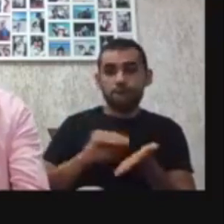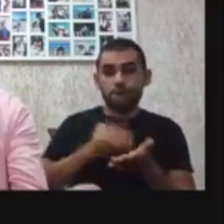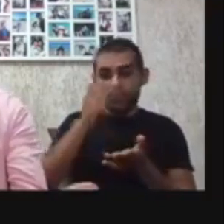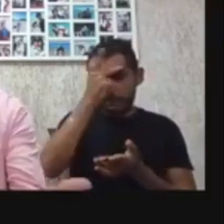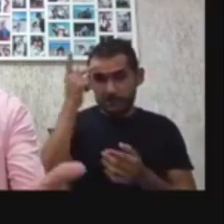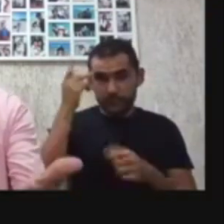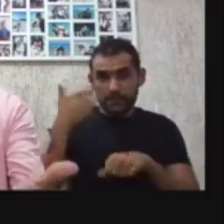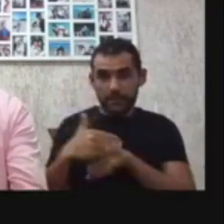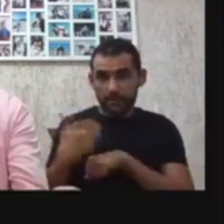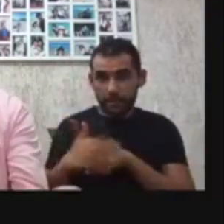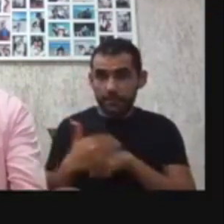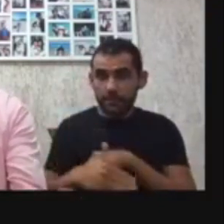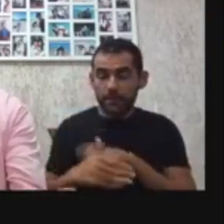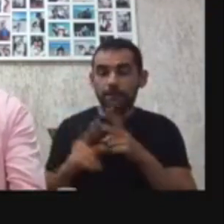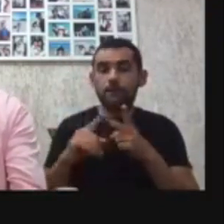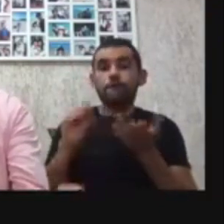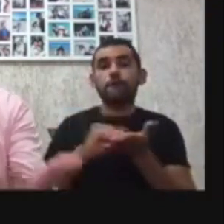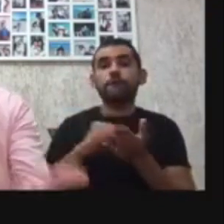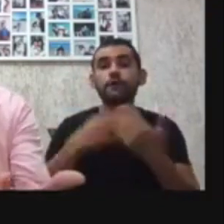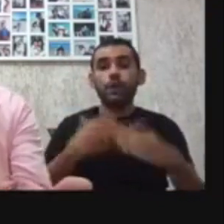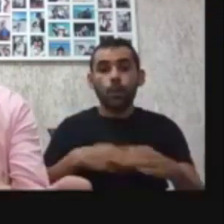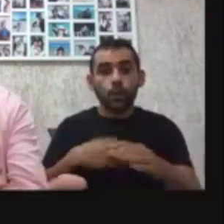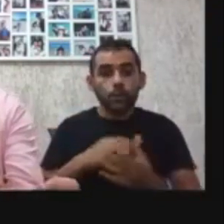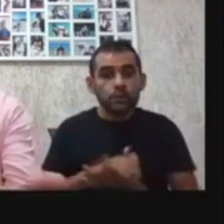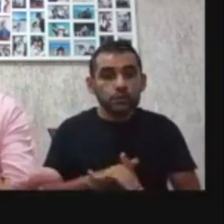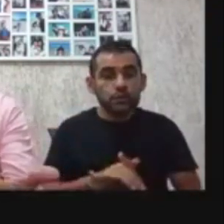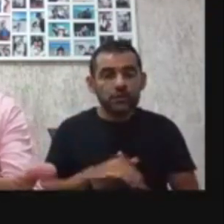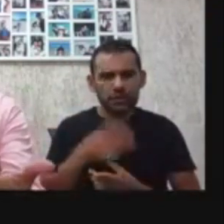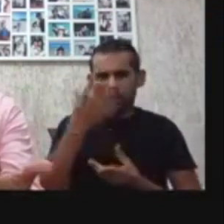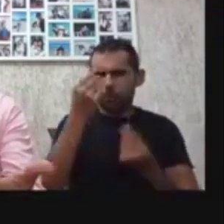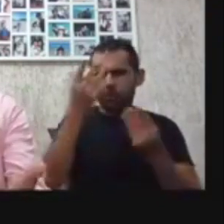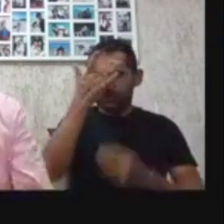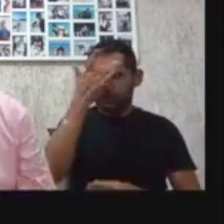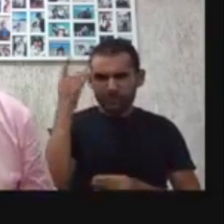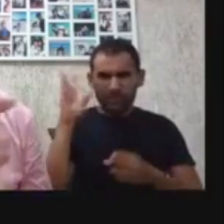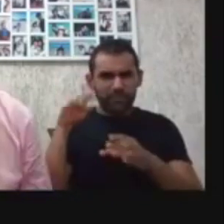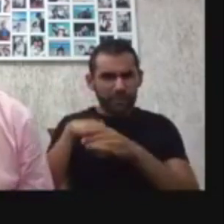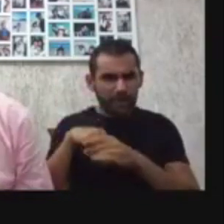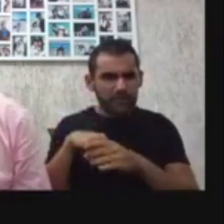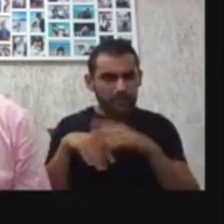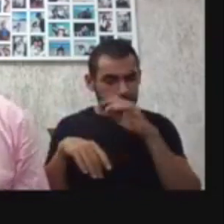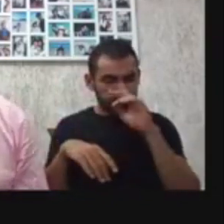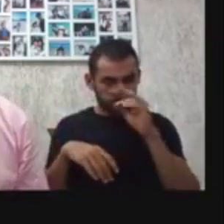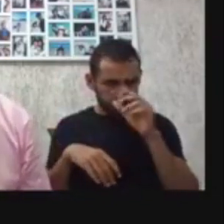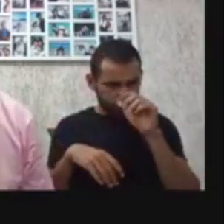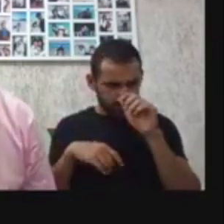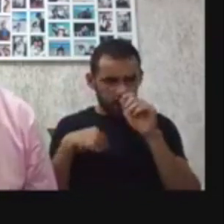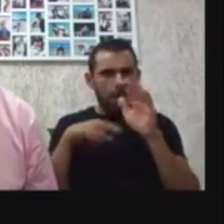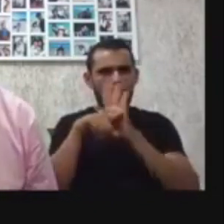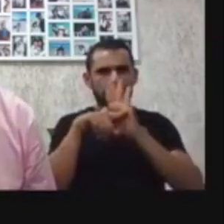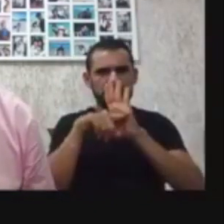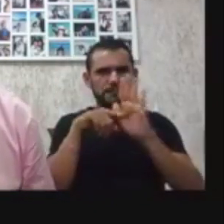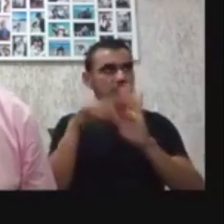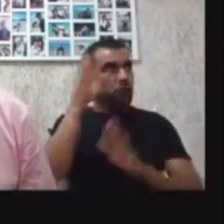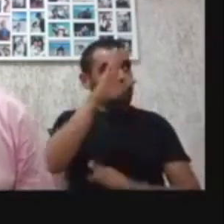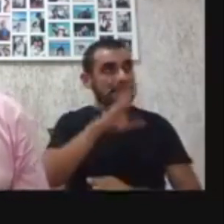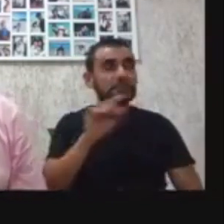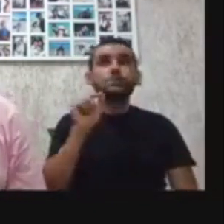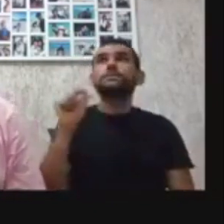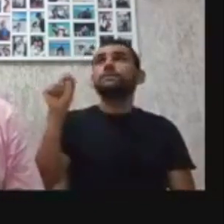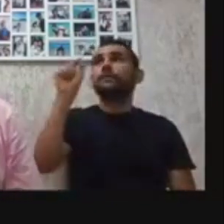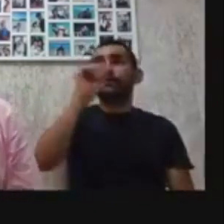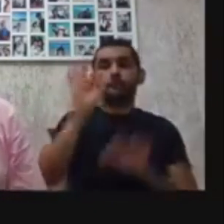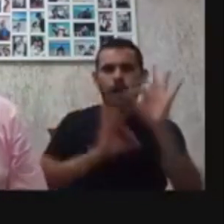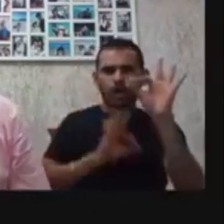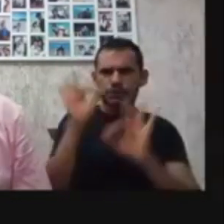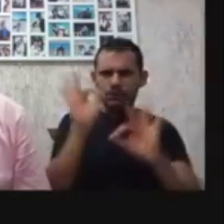pessoas capacitadas, falta concurso, tem gente demais lá dentro. Eu pesquisei no Brasil inteiro grandes projetos, para você ter